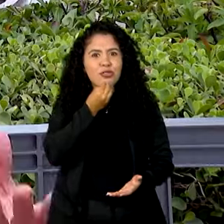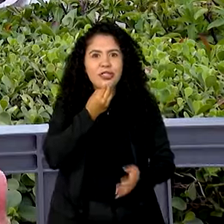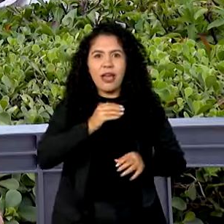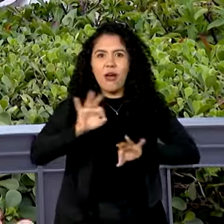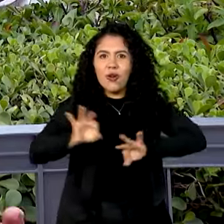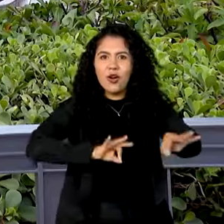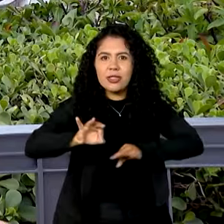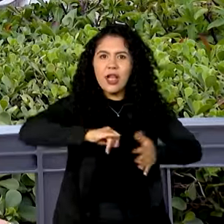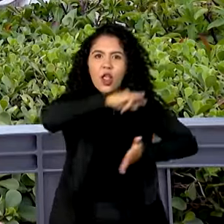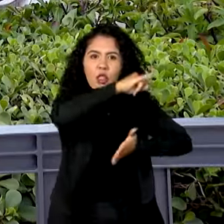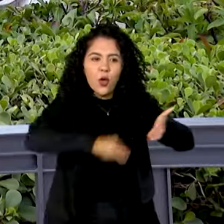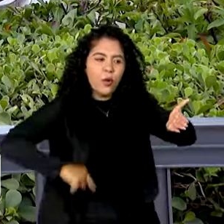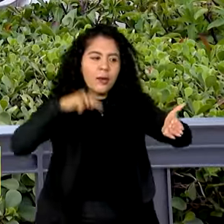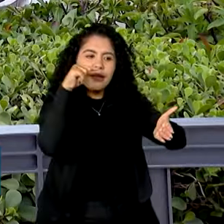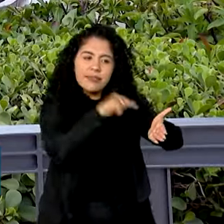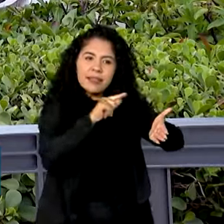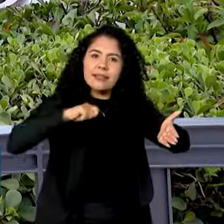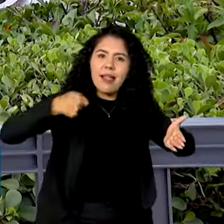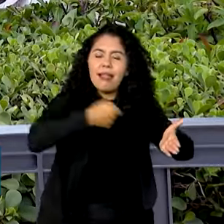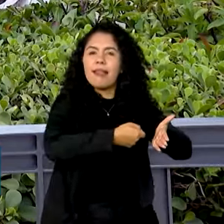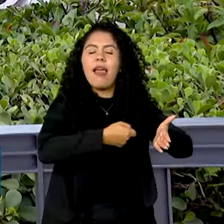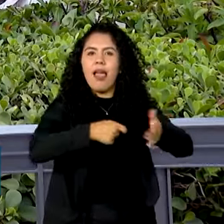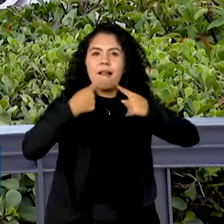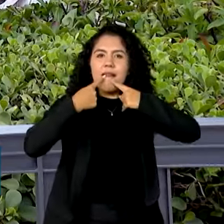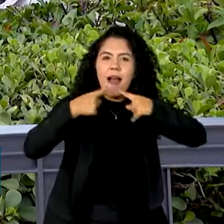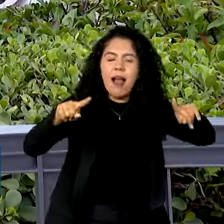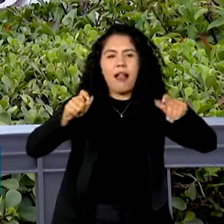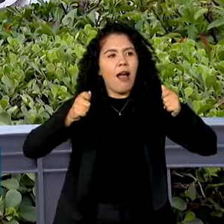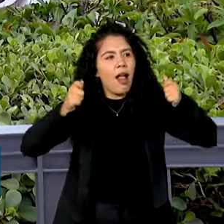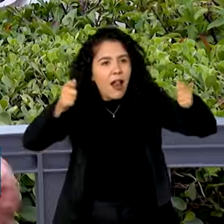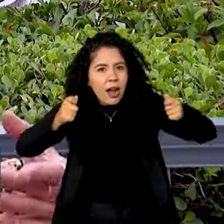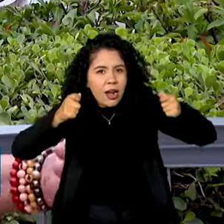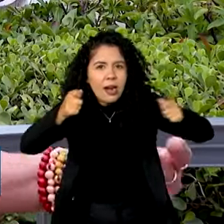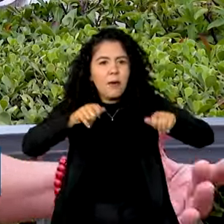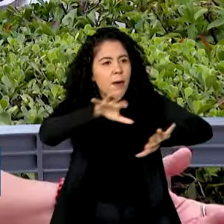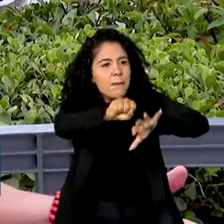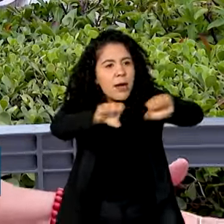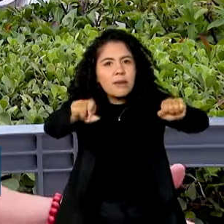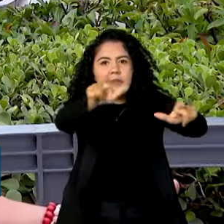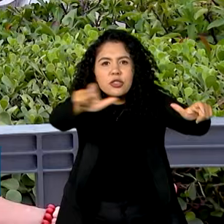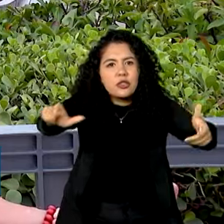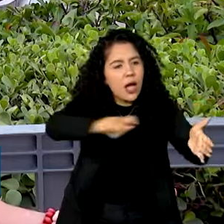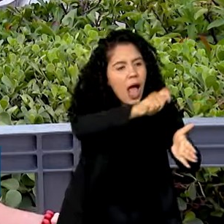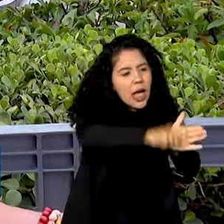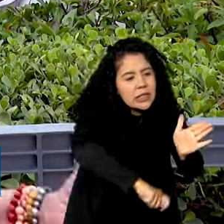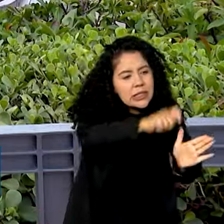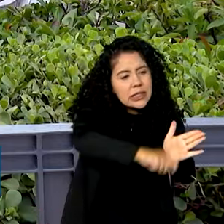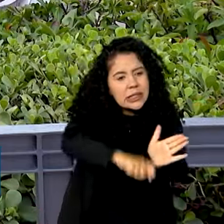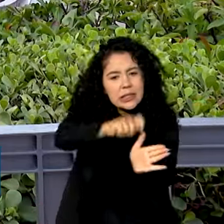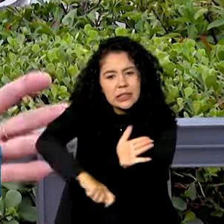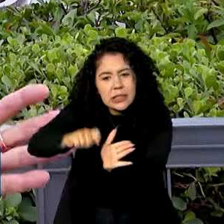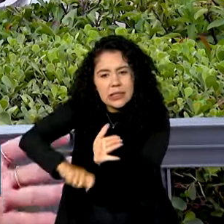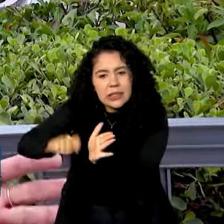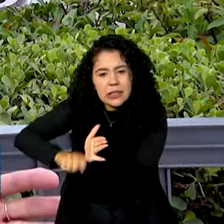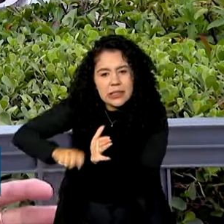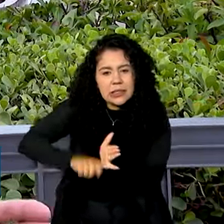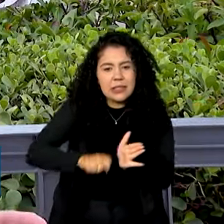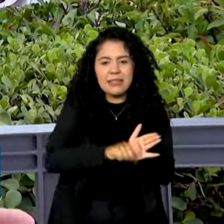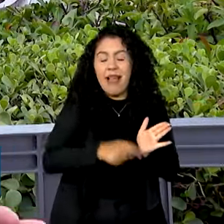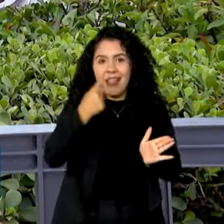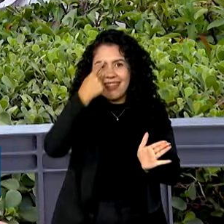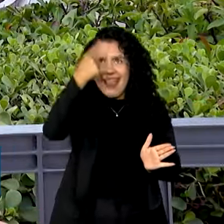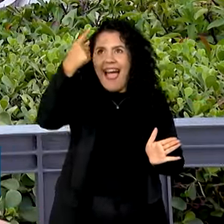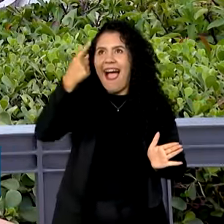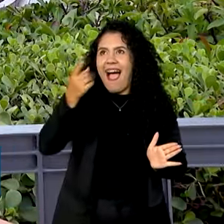um manifesto, para que a gente recolhesse assinaturas, pedidos ao longo dessa expedição na costa do Brasil? E foi uma ideia